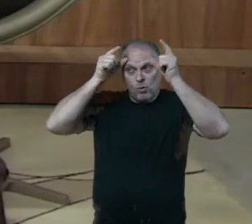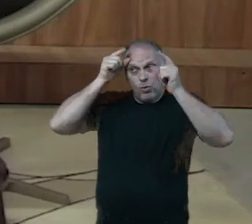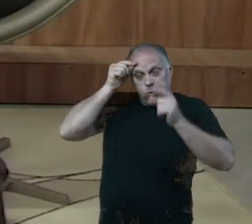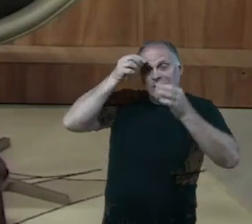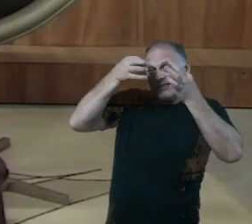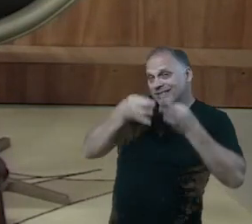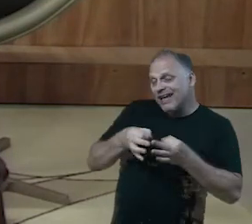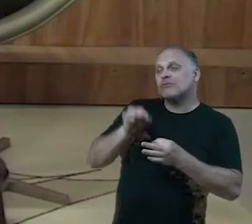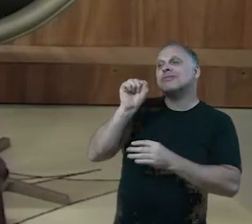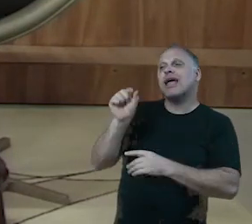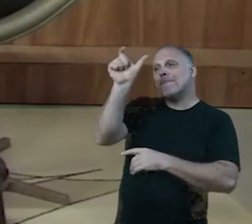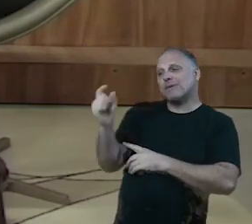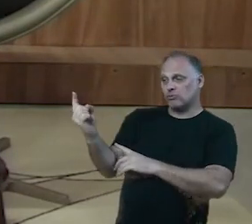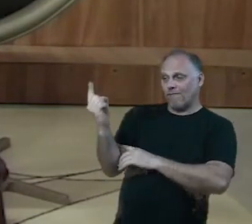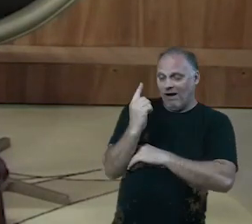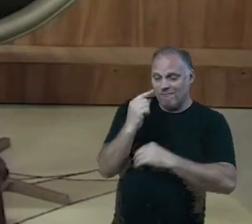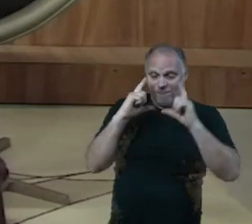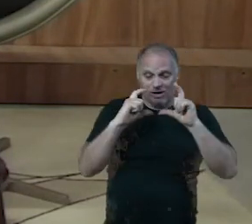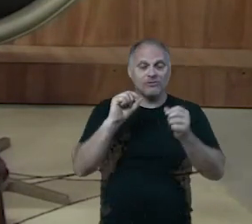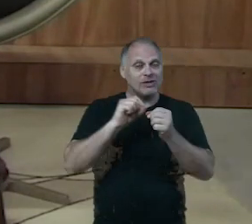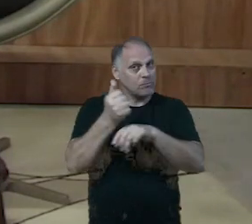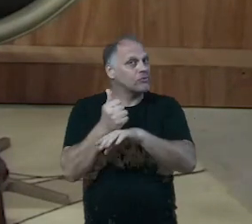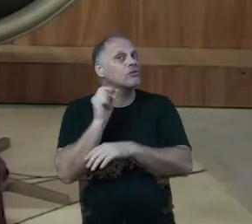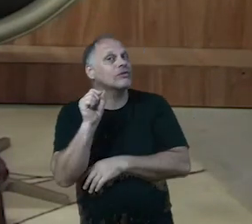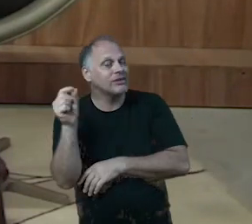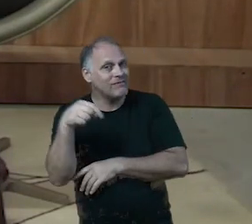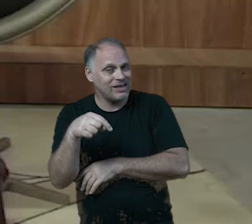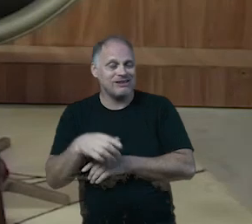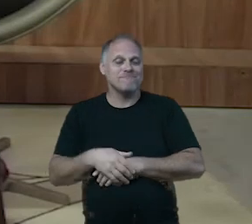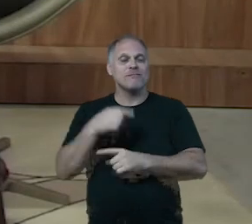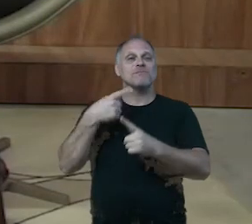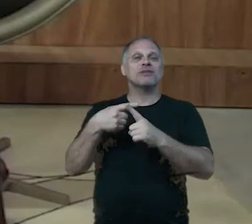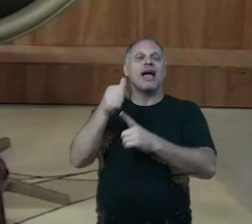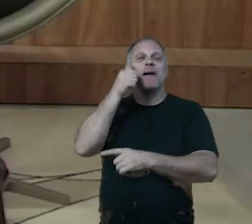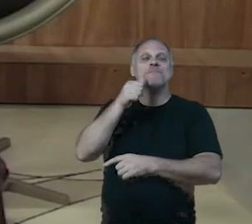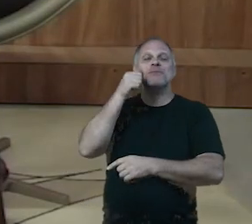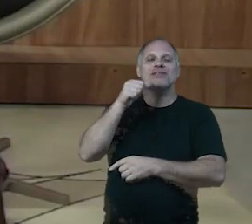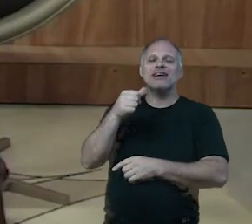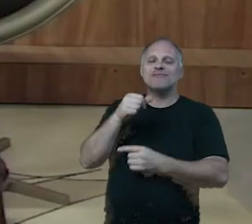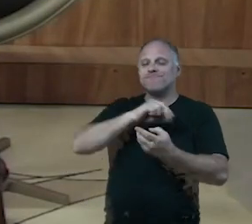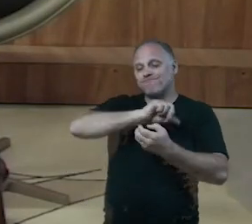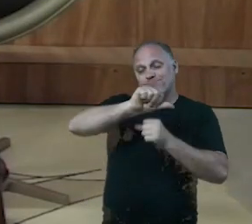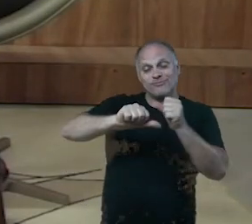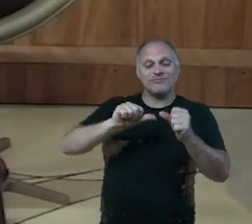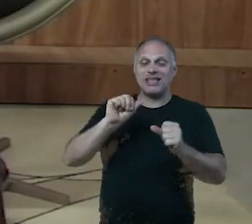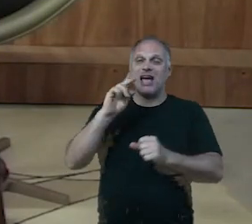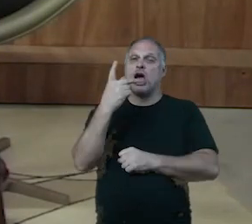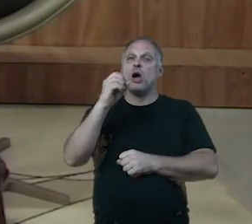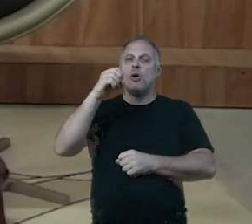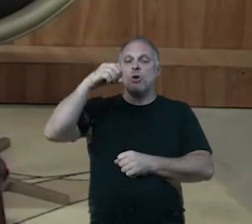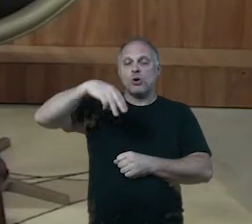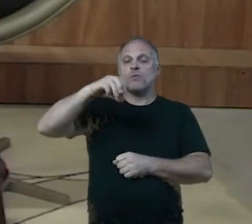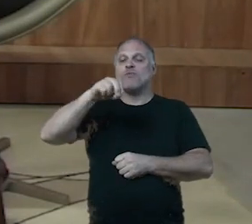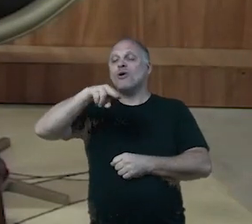tá deixando entrar ali para fotografar a tua intimidade. E muito delicado, né? Porque a mulher passa por inúmeras variações hormonais,